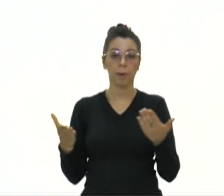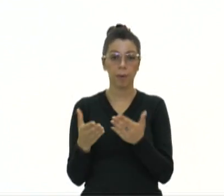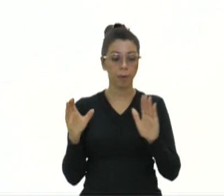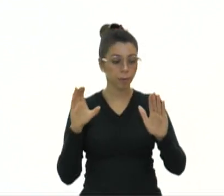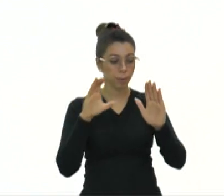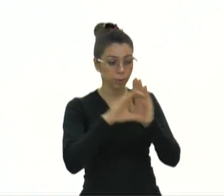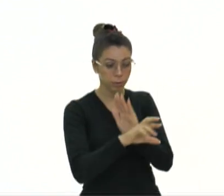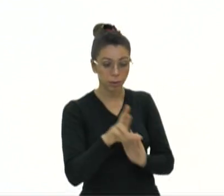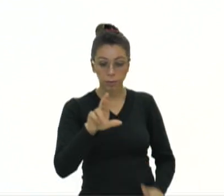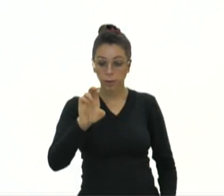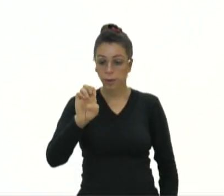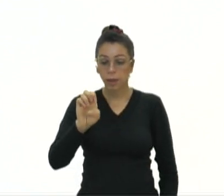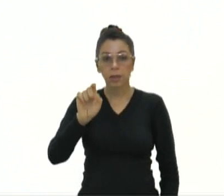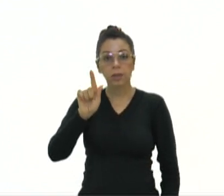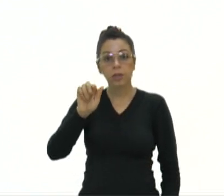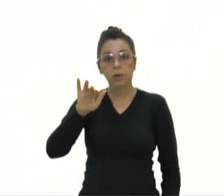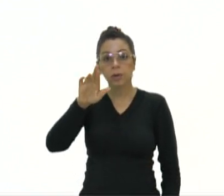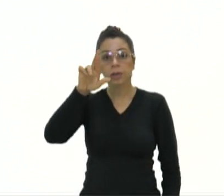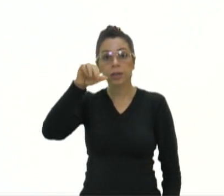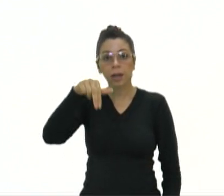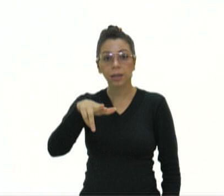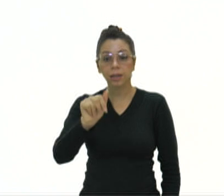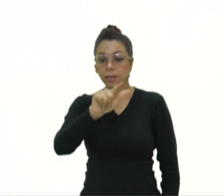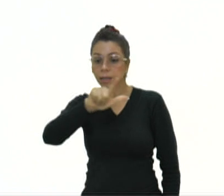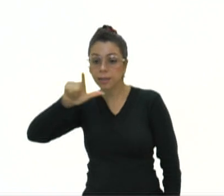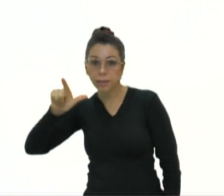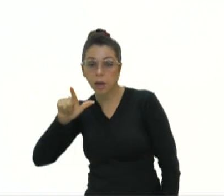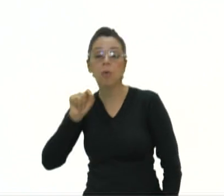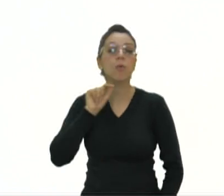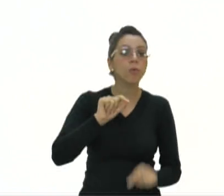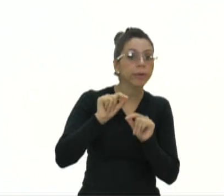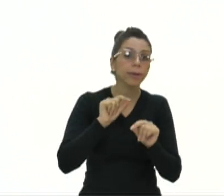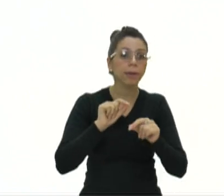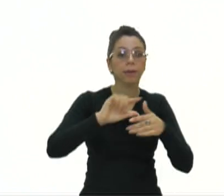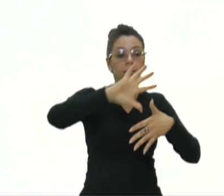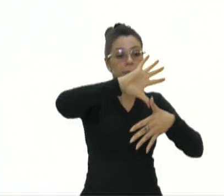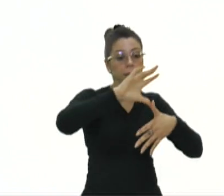regionalização e vai citar a regionalização das Américas. Vamos lá?